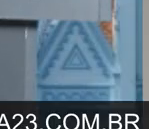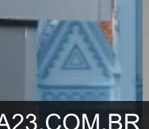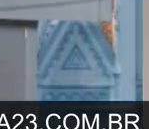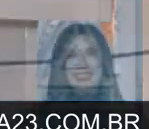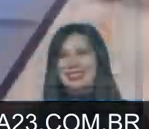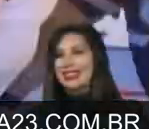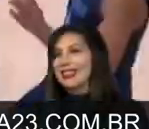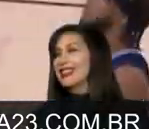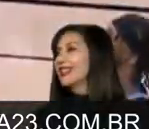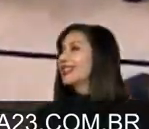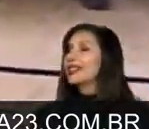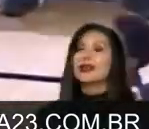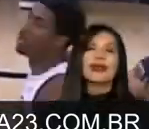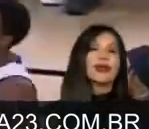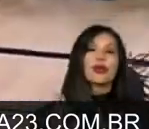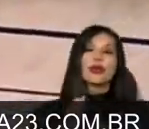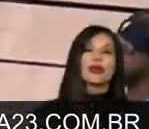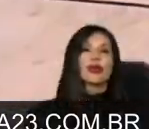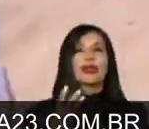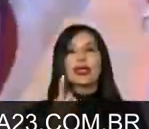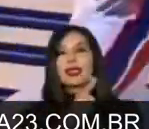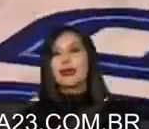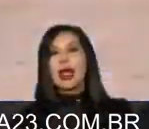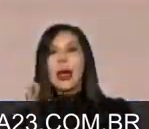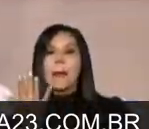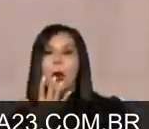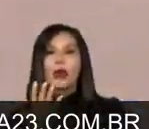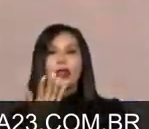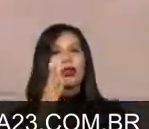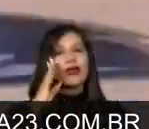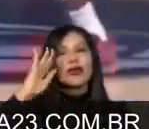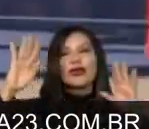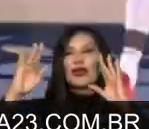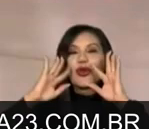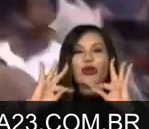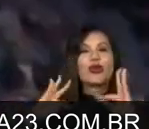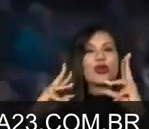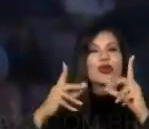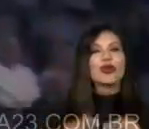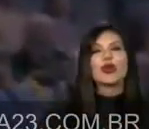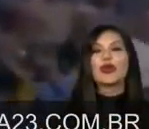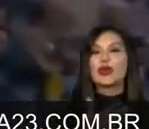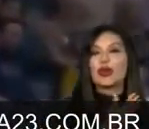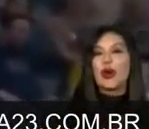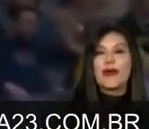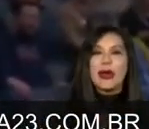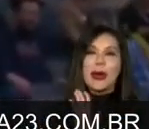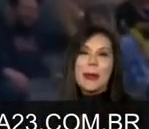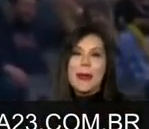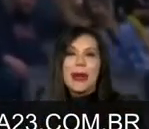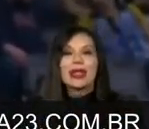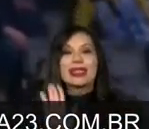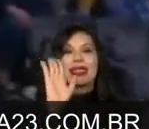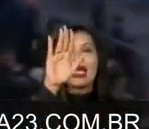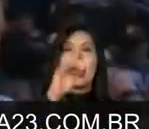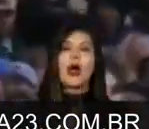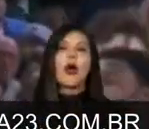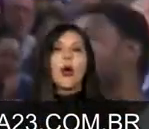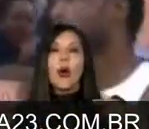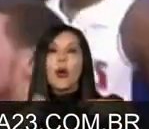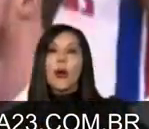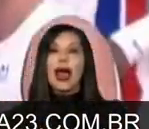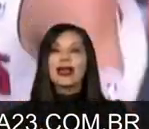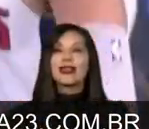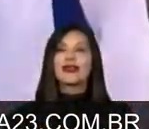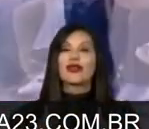especial. Nas últimas 3 semanas, o Mãozinha viveu o sonho de todo garoto que joga basquete. Entrar em quadra para atuar na